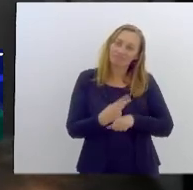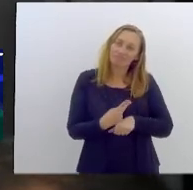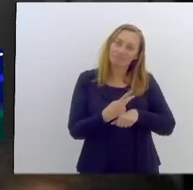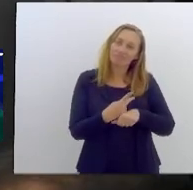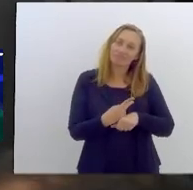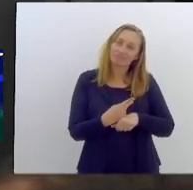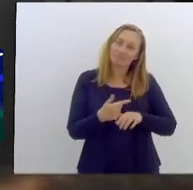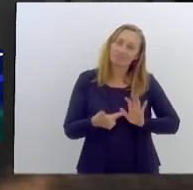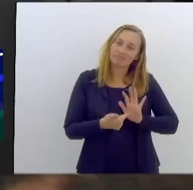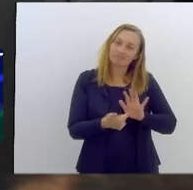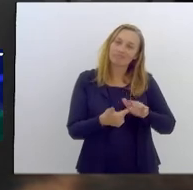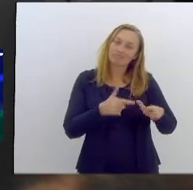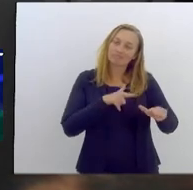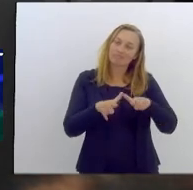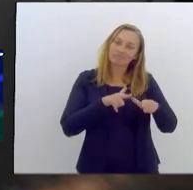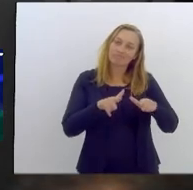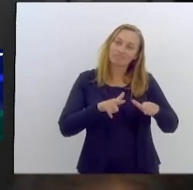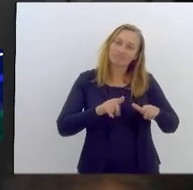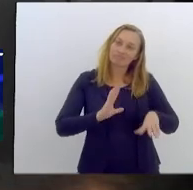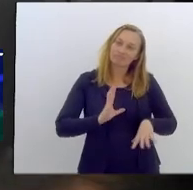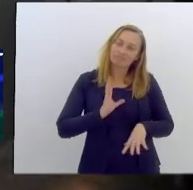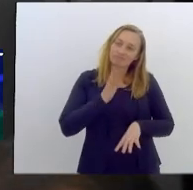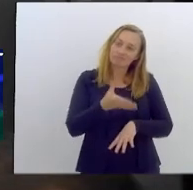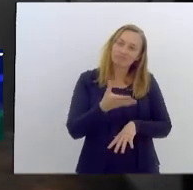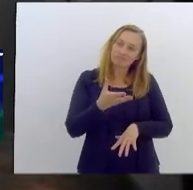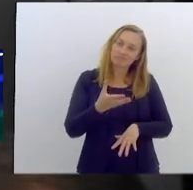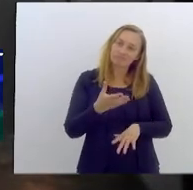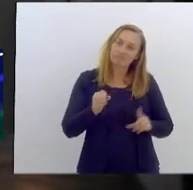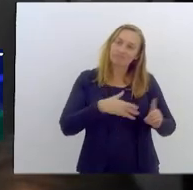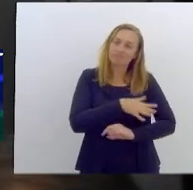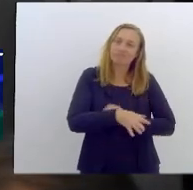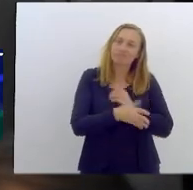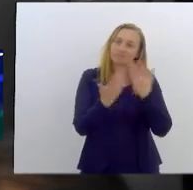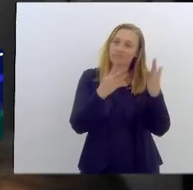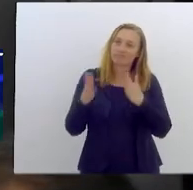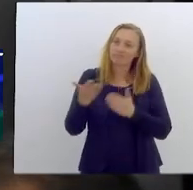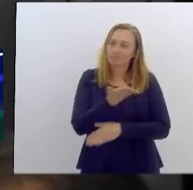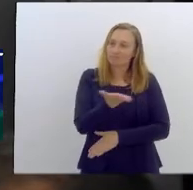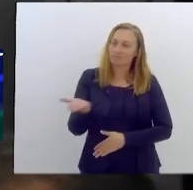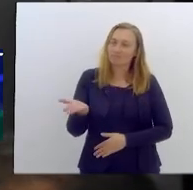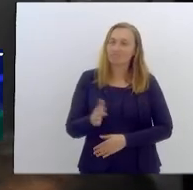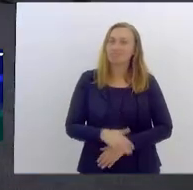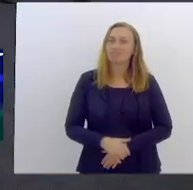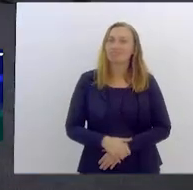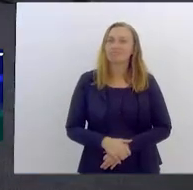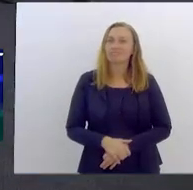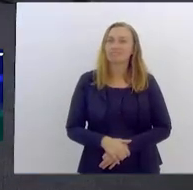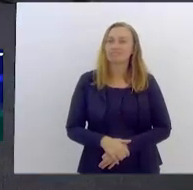seus serviços com muita honra para a sociedade. Parabéns a todos.